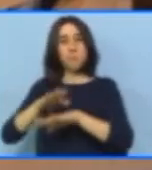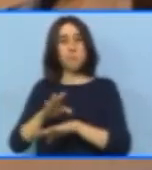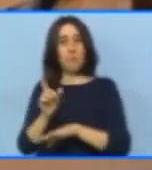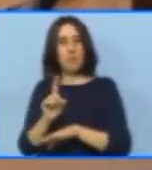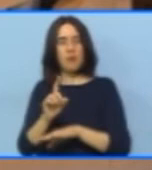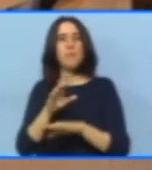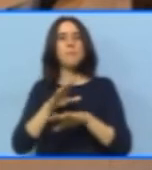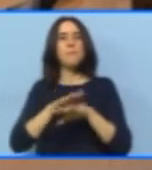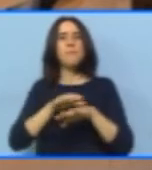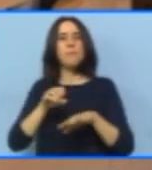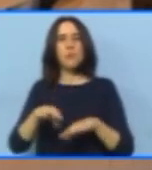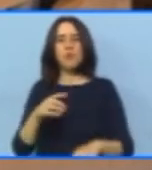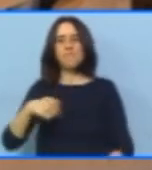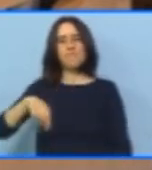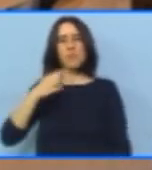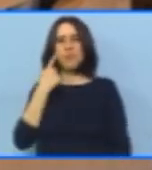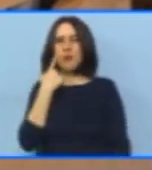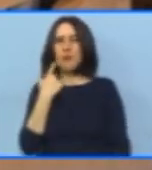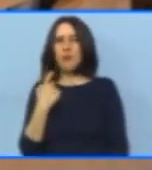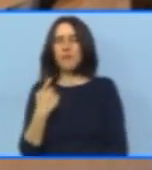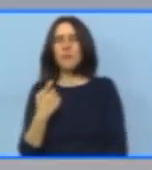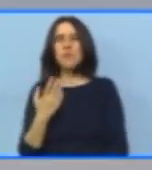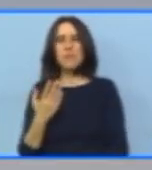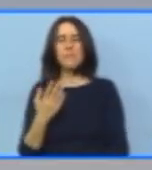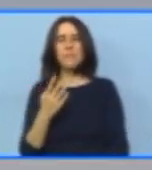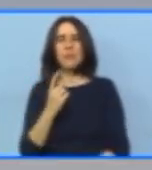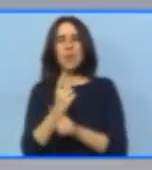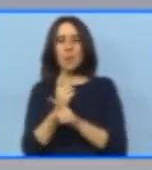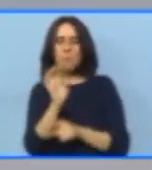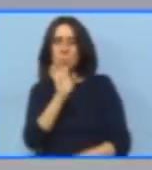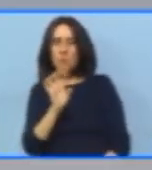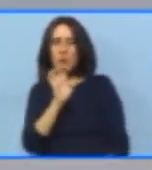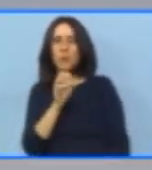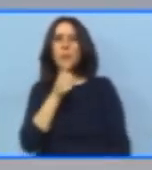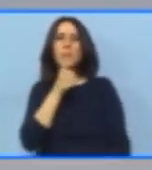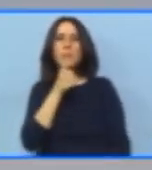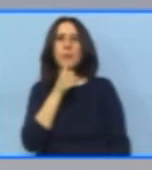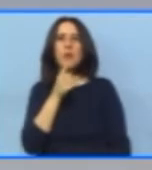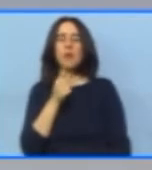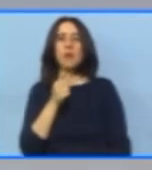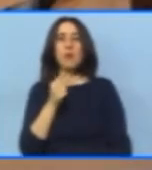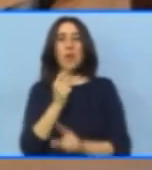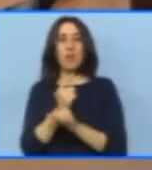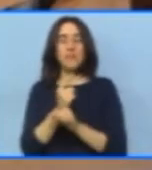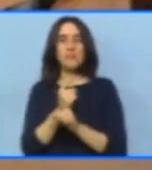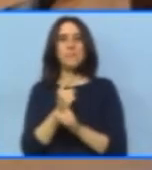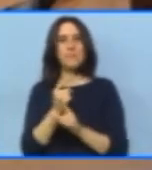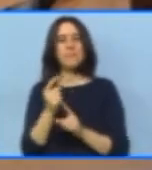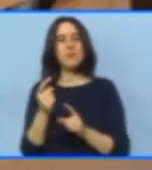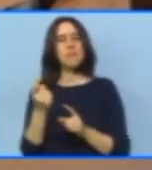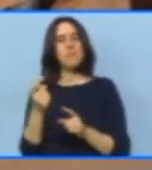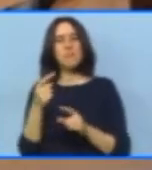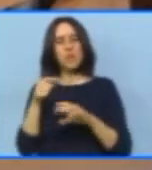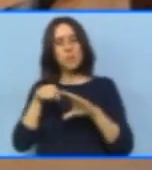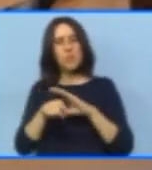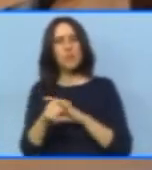porque estamos convencidos que o modo como se for lendo cada vez mais aprofundadamente